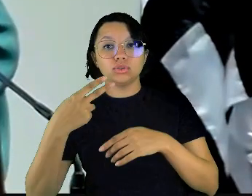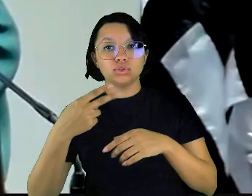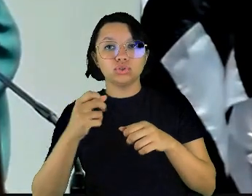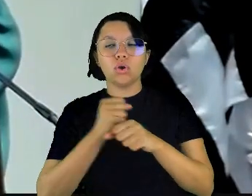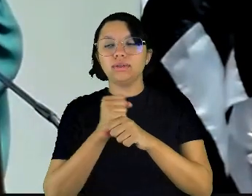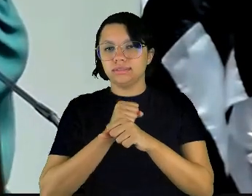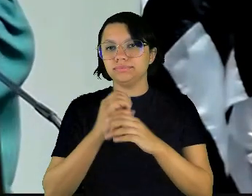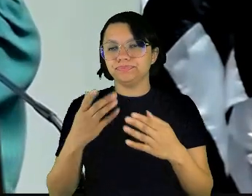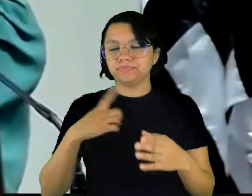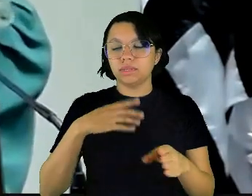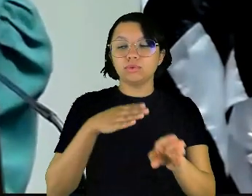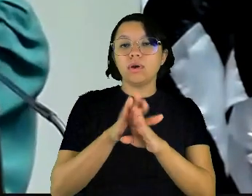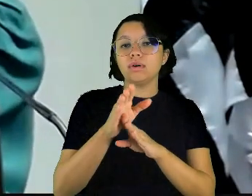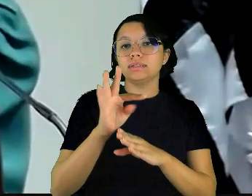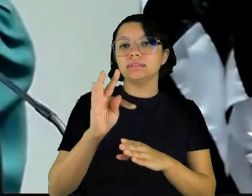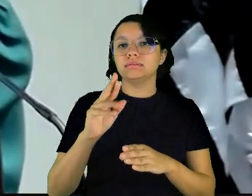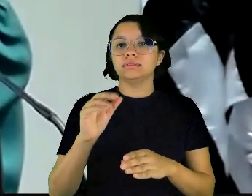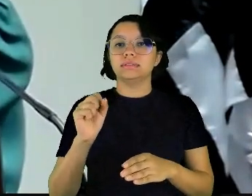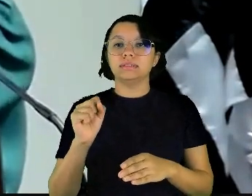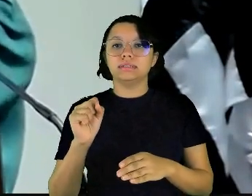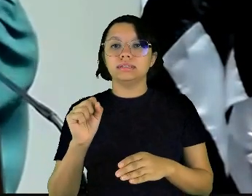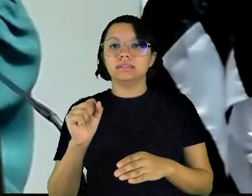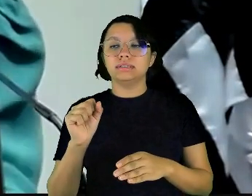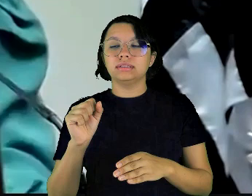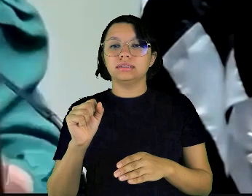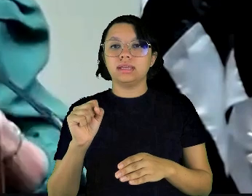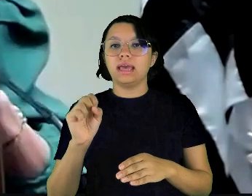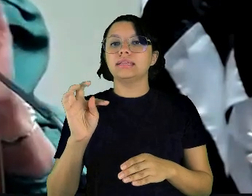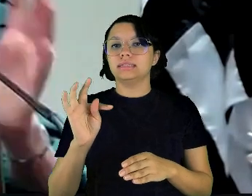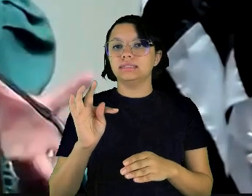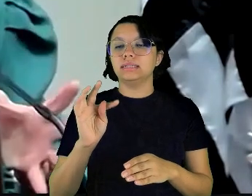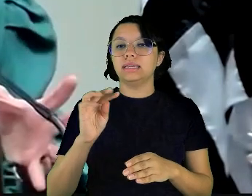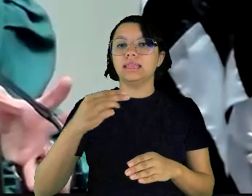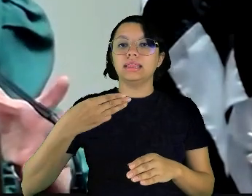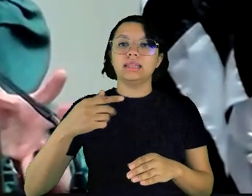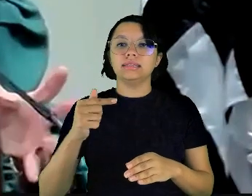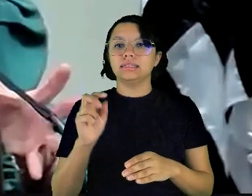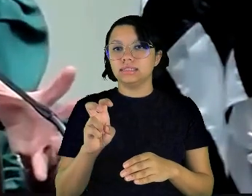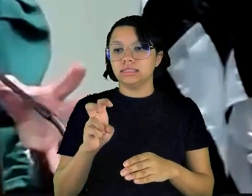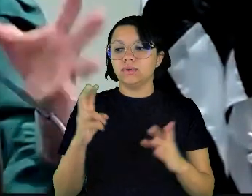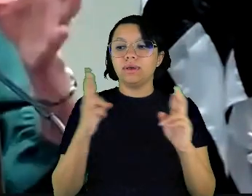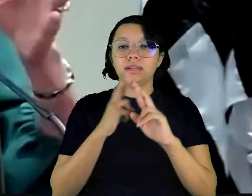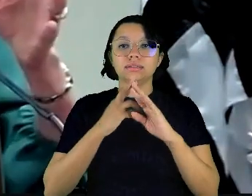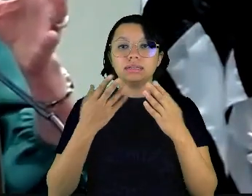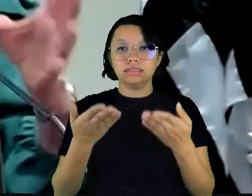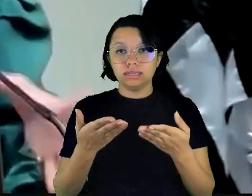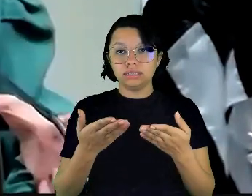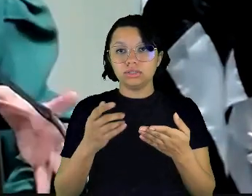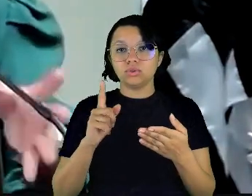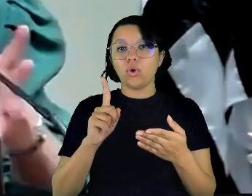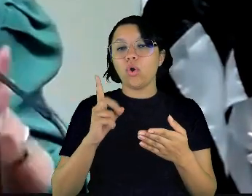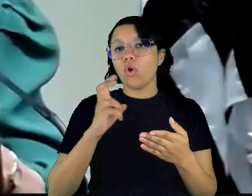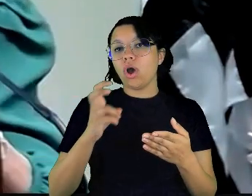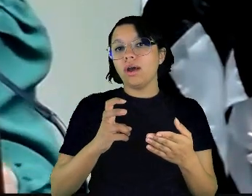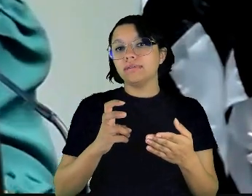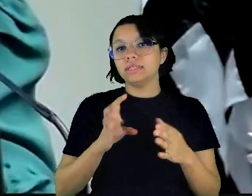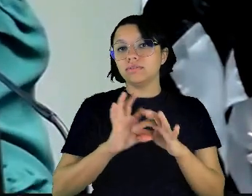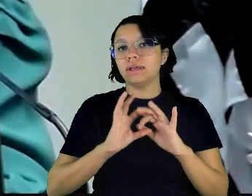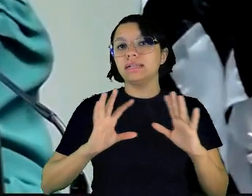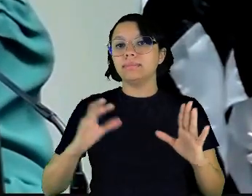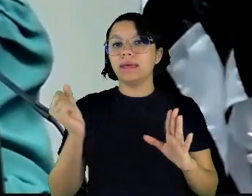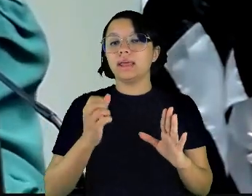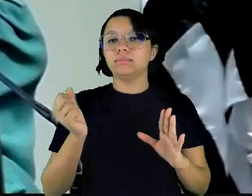do TST, que é a orientação 375, exatamente nesse sentido, que uma vez que foi